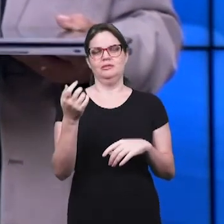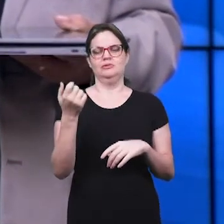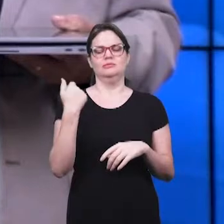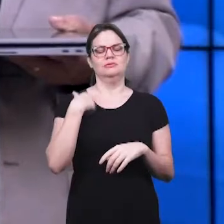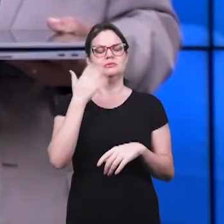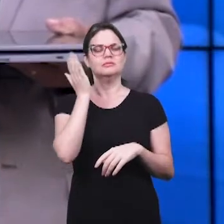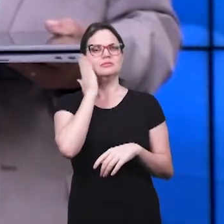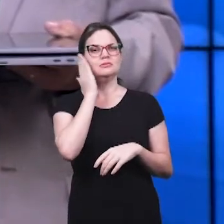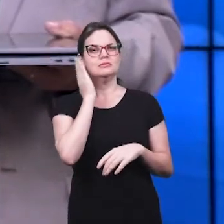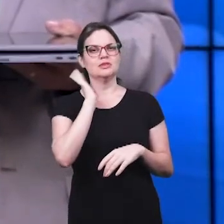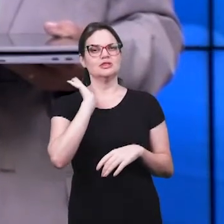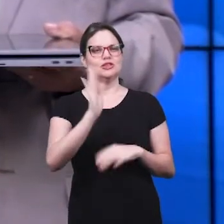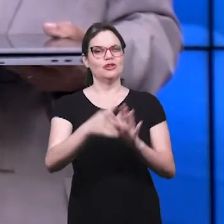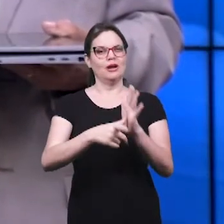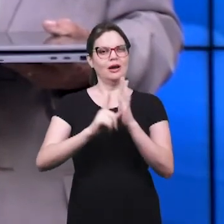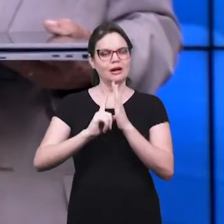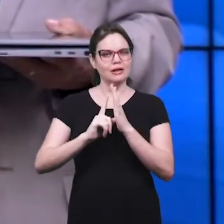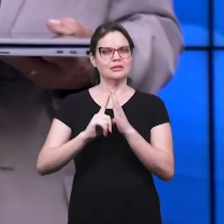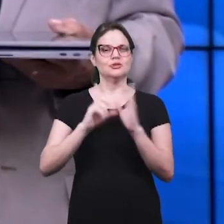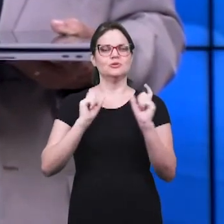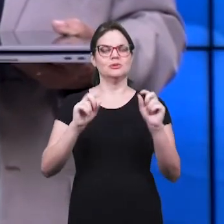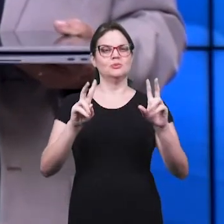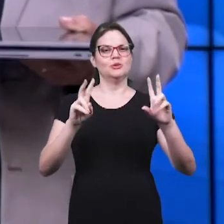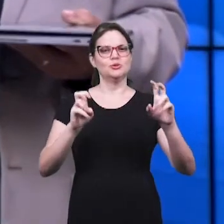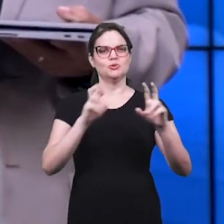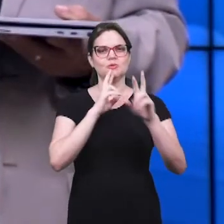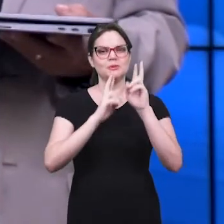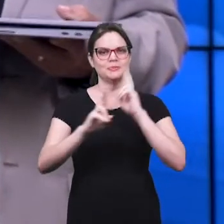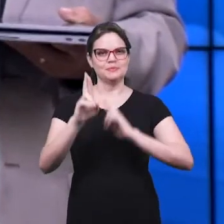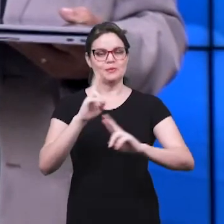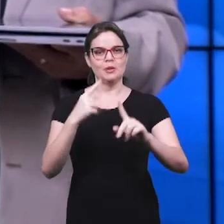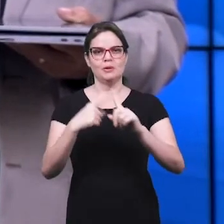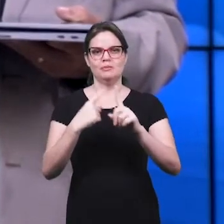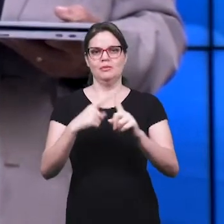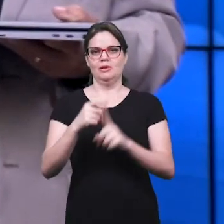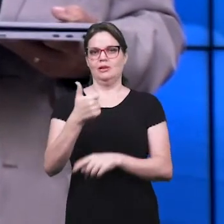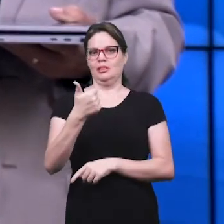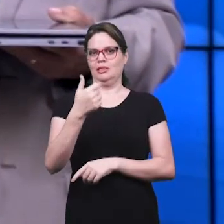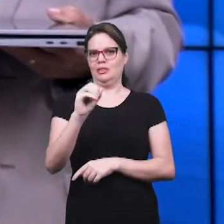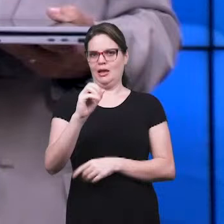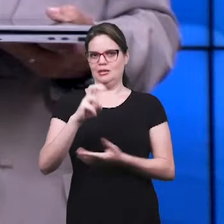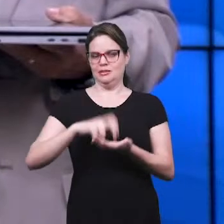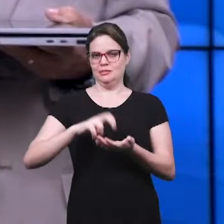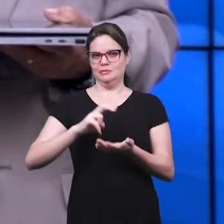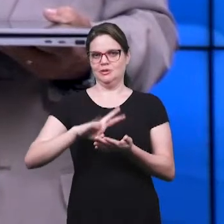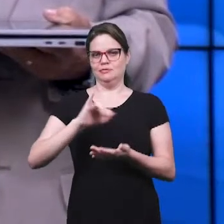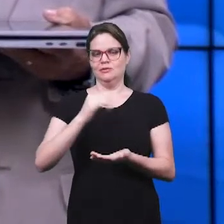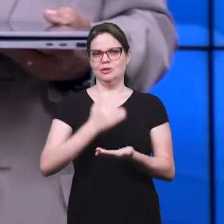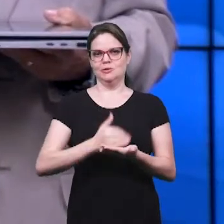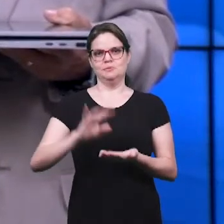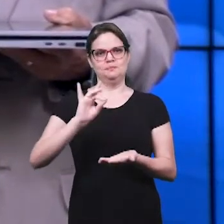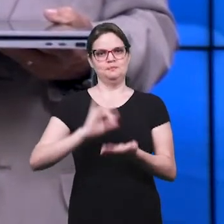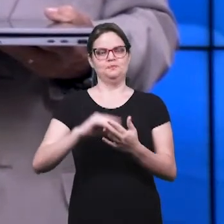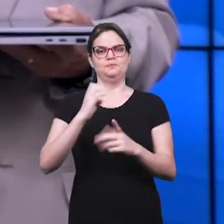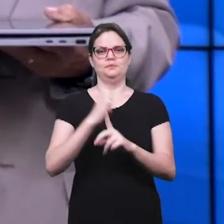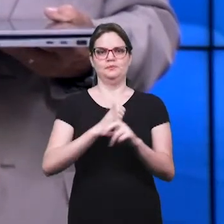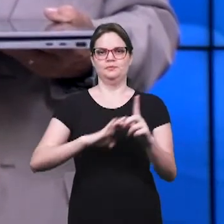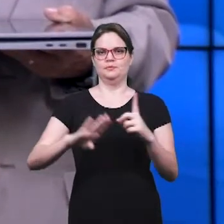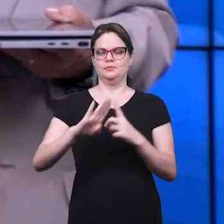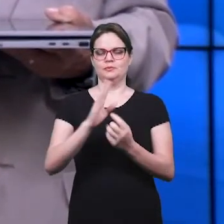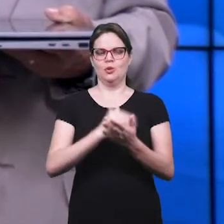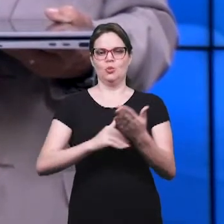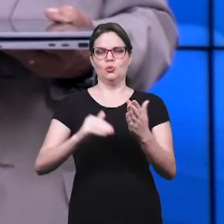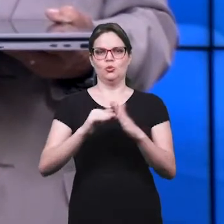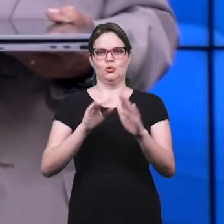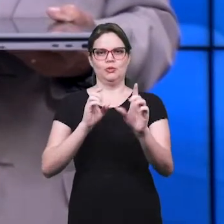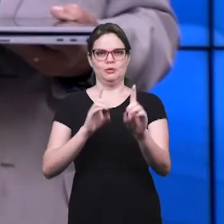dos assuntos, das respostas, porque daqui a pouco, às 10 horas da manhã, nós teremos a Escola Bíblica Dominical com todo o